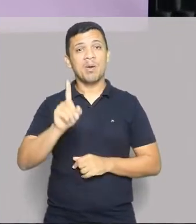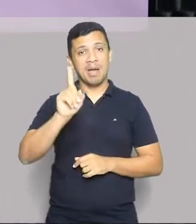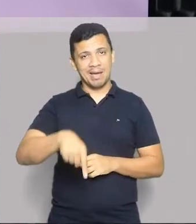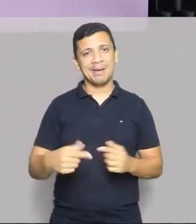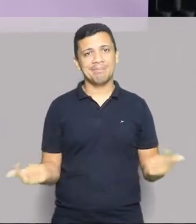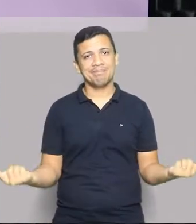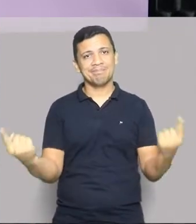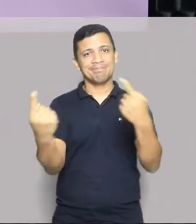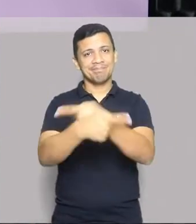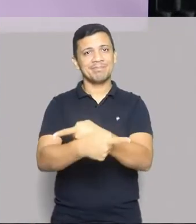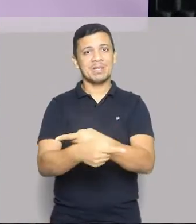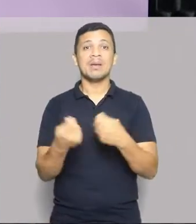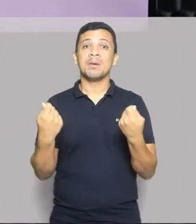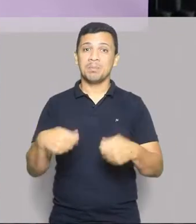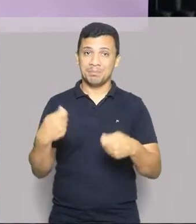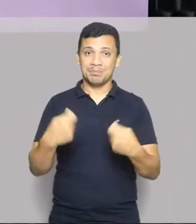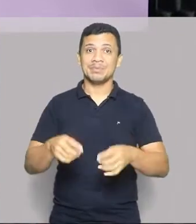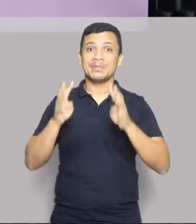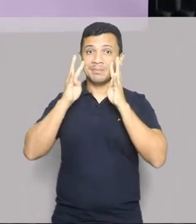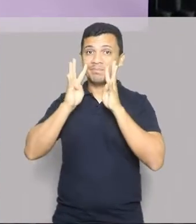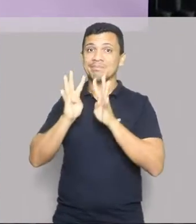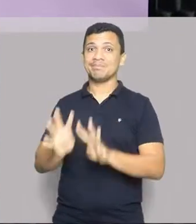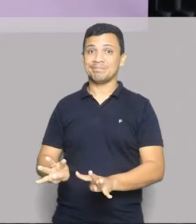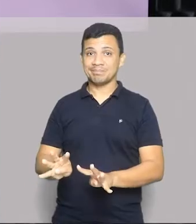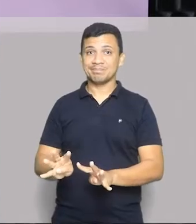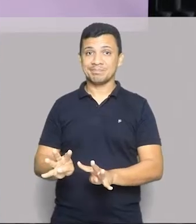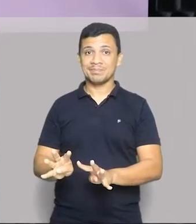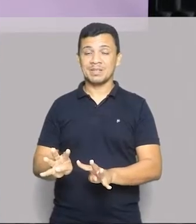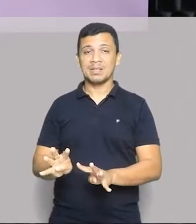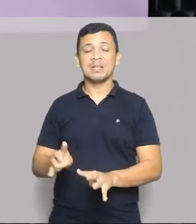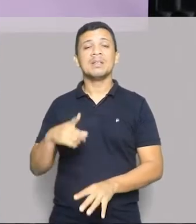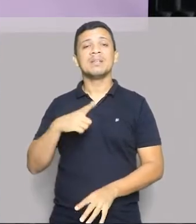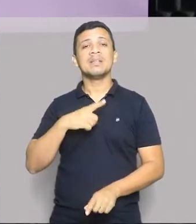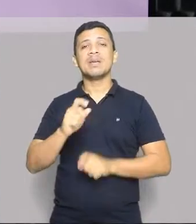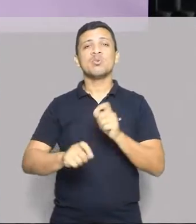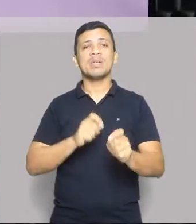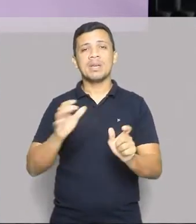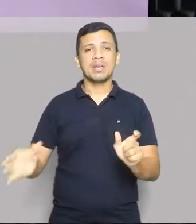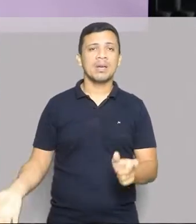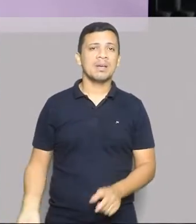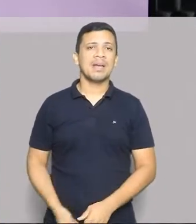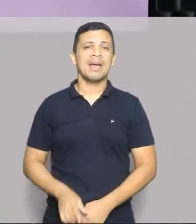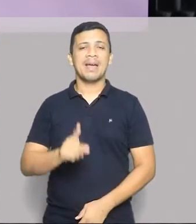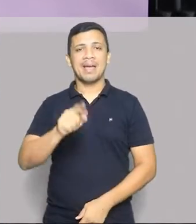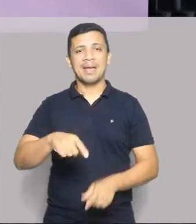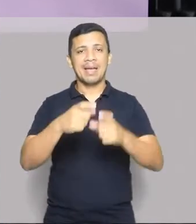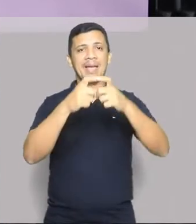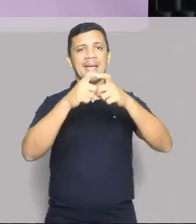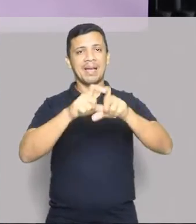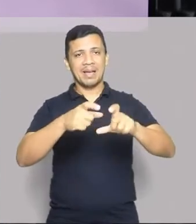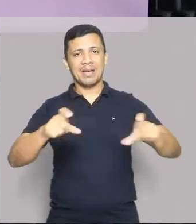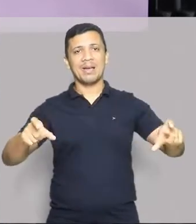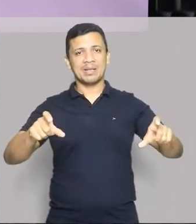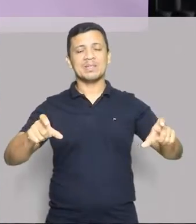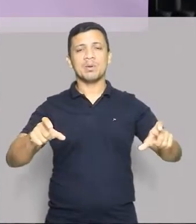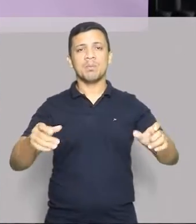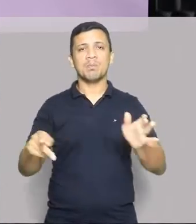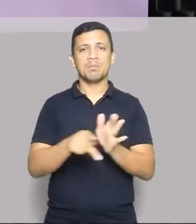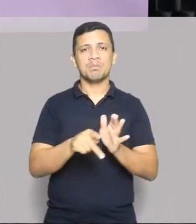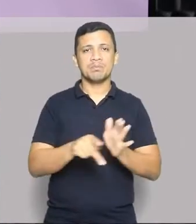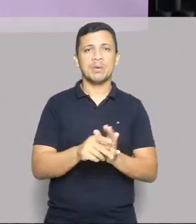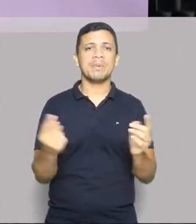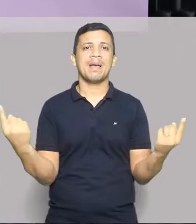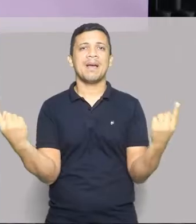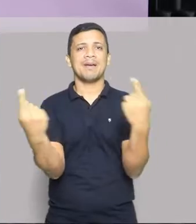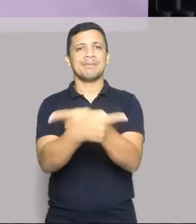adversativo. Então, muita atenção para isso. Nesse caso, eu estou diante de uma oração adversativa e não